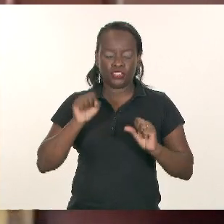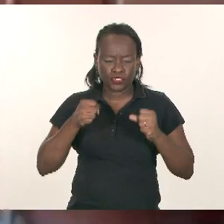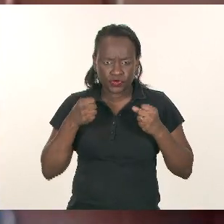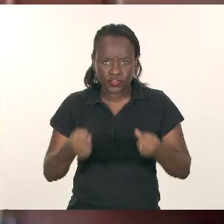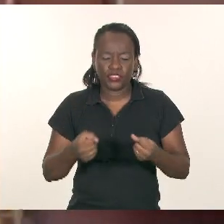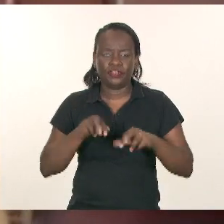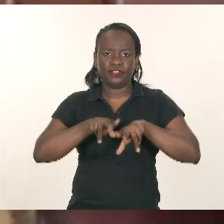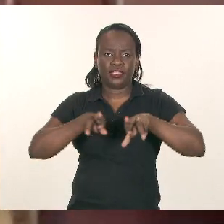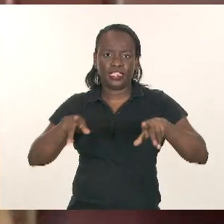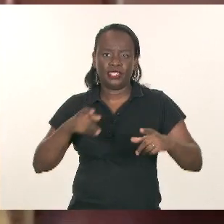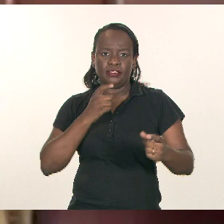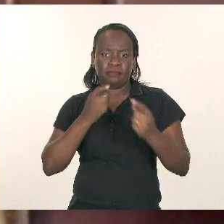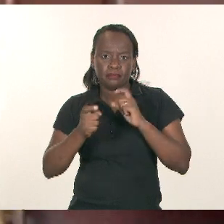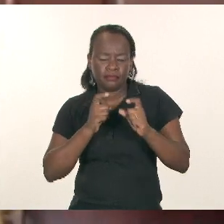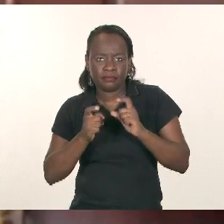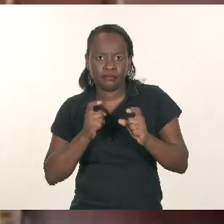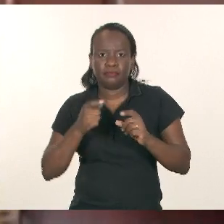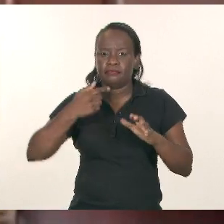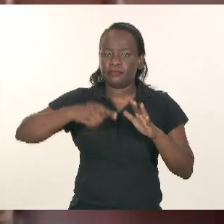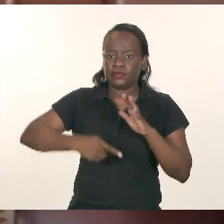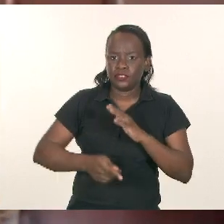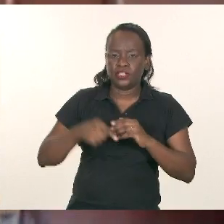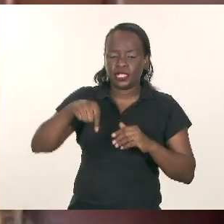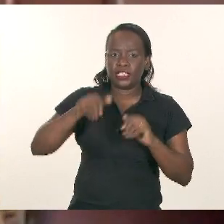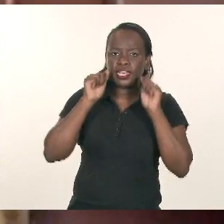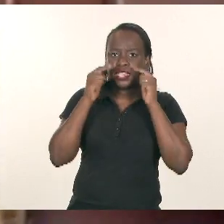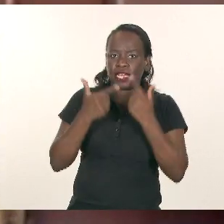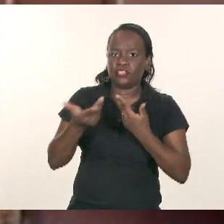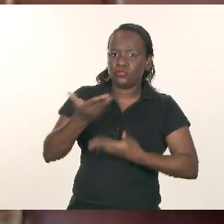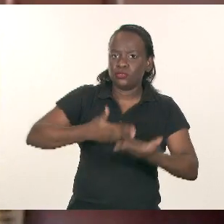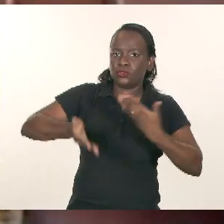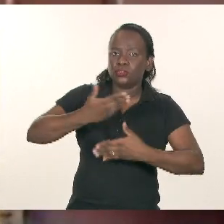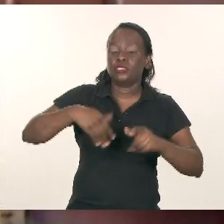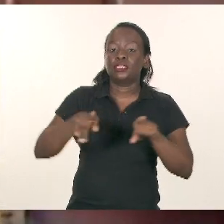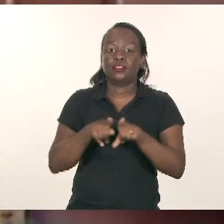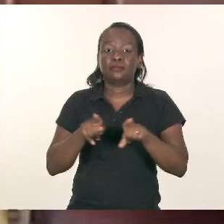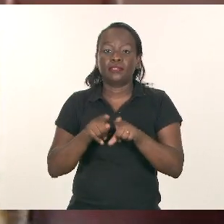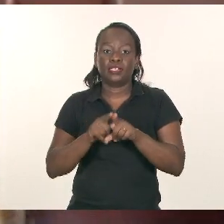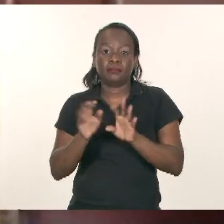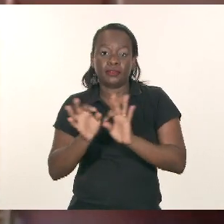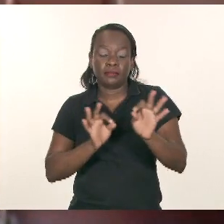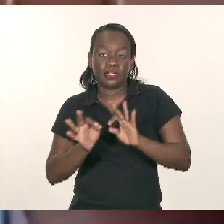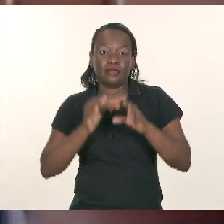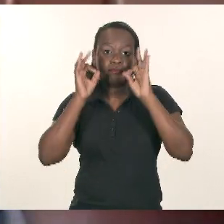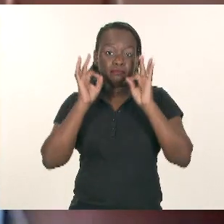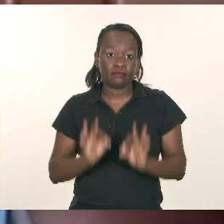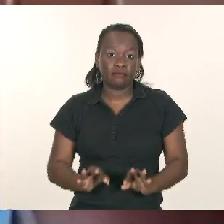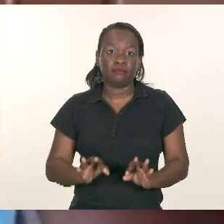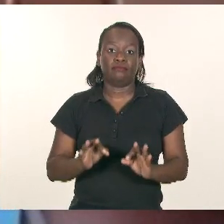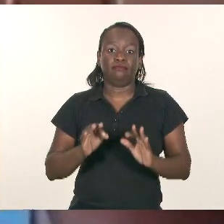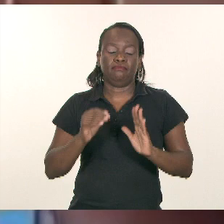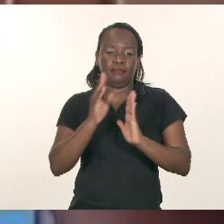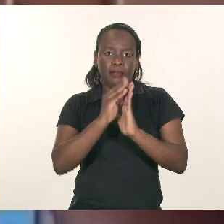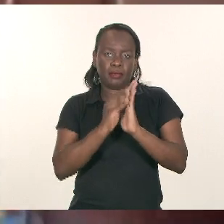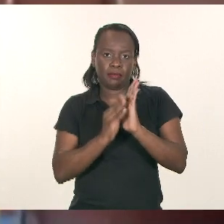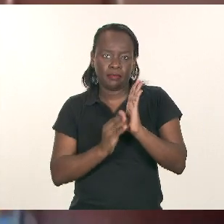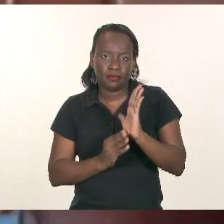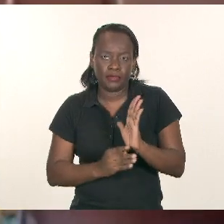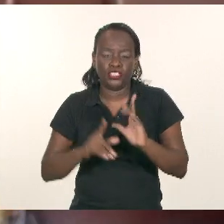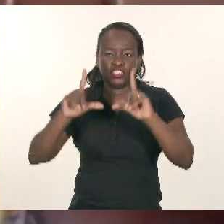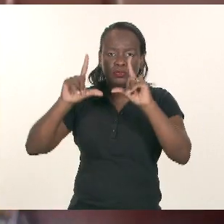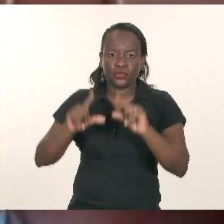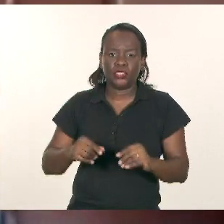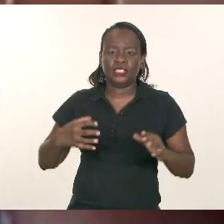esforços, não só num diálogo muito profícuo com a Casa, mas também na construção concreta de medidas que possam